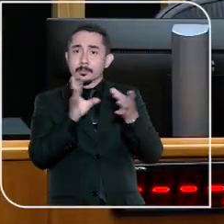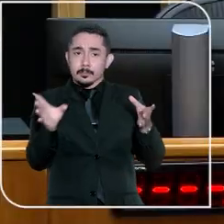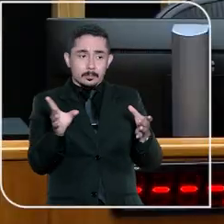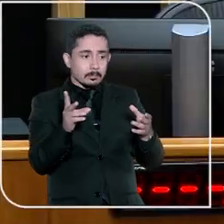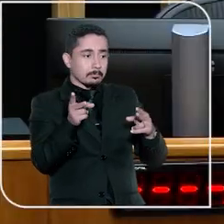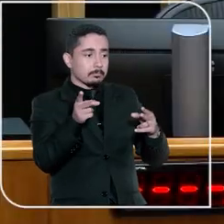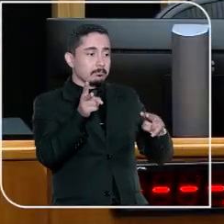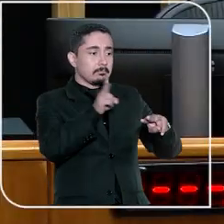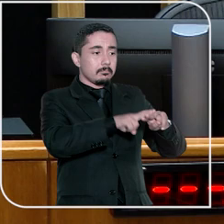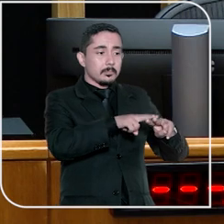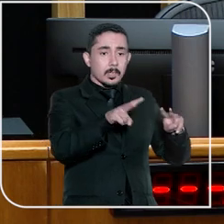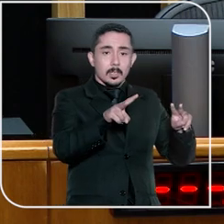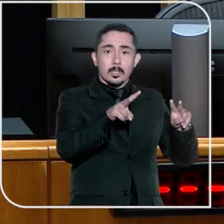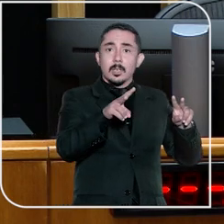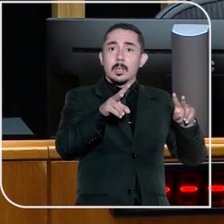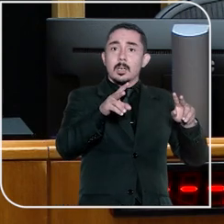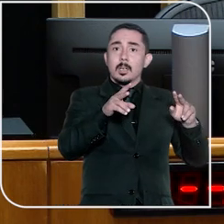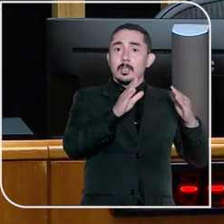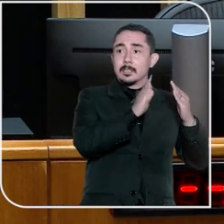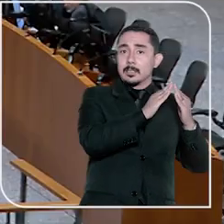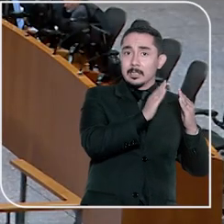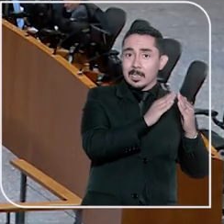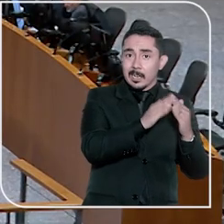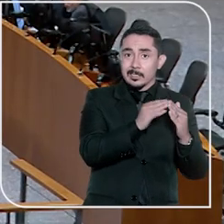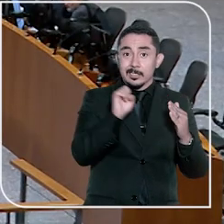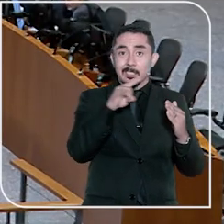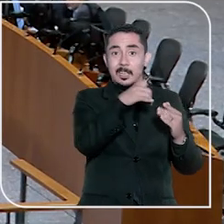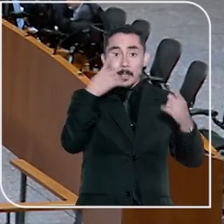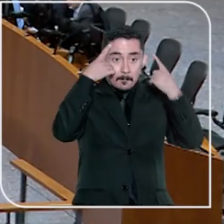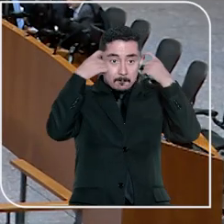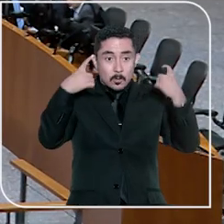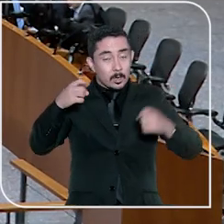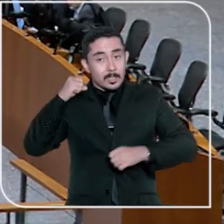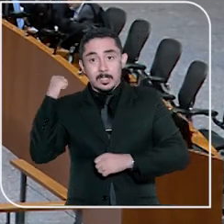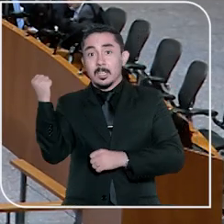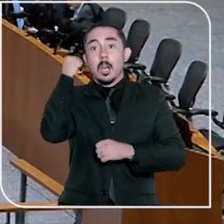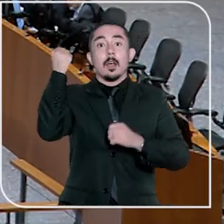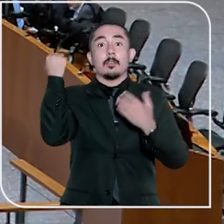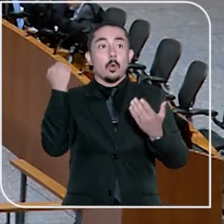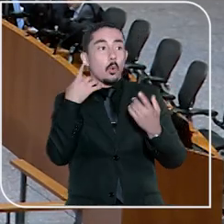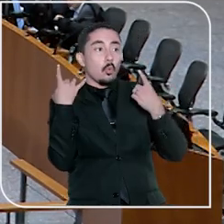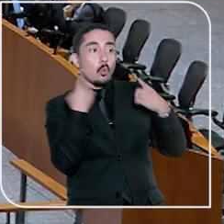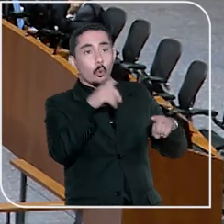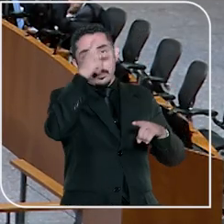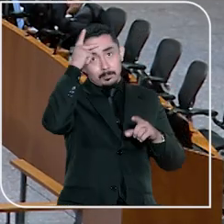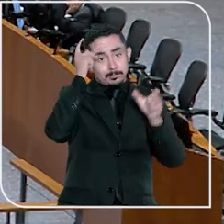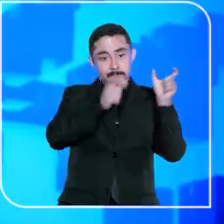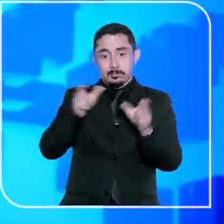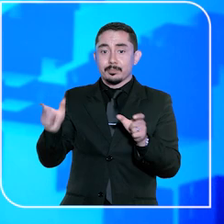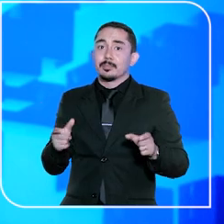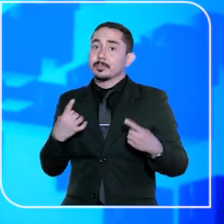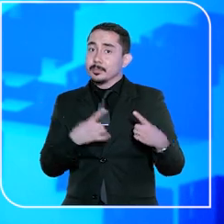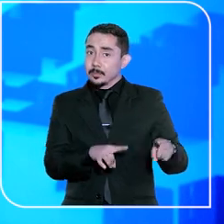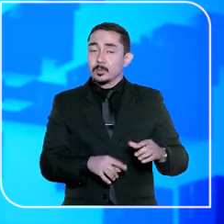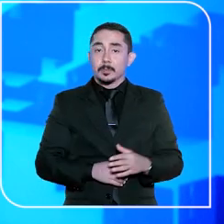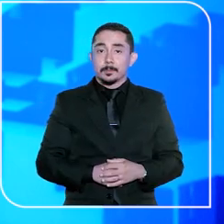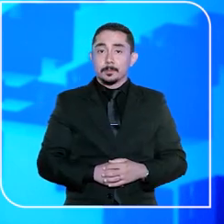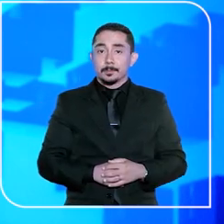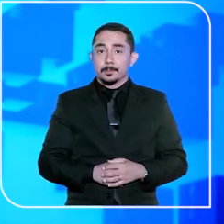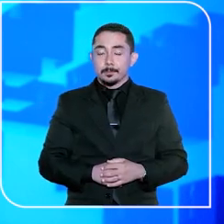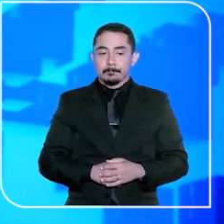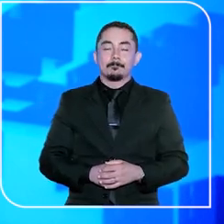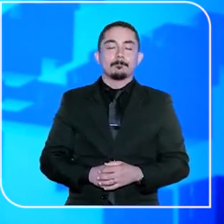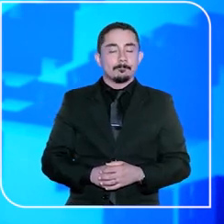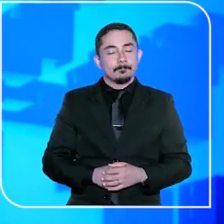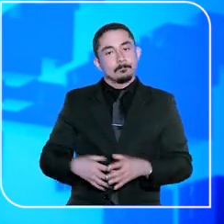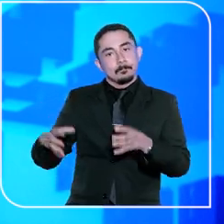do regime domiciliar no caso de crimes cometidos com violência ou grave ameaça contra pessoas para que a turma do